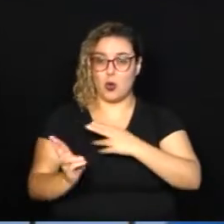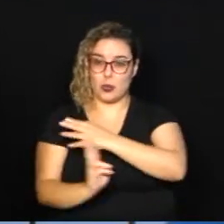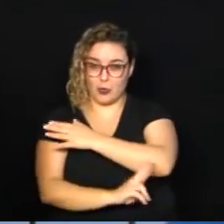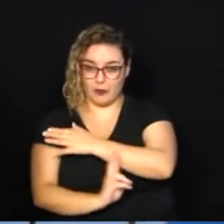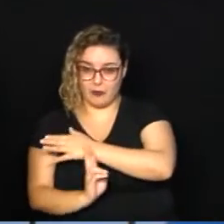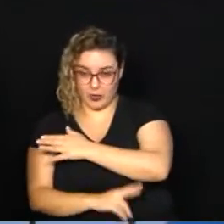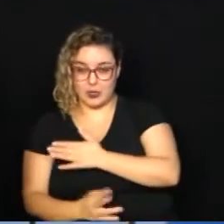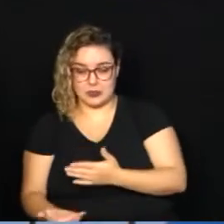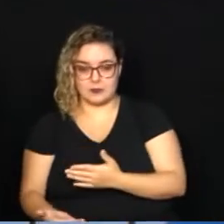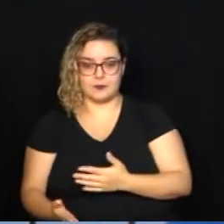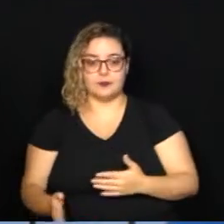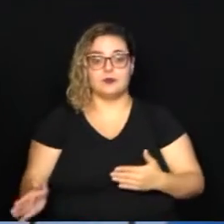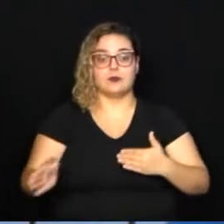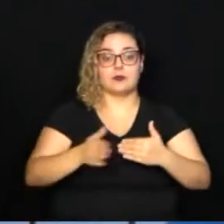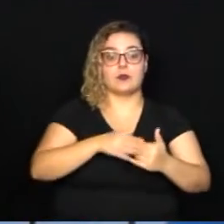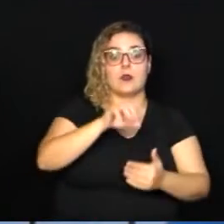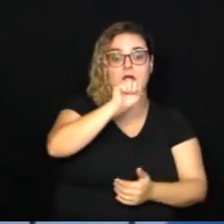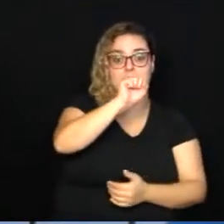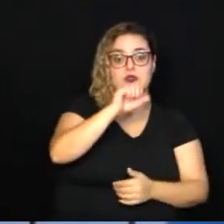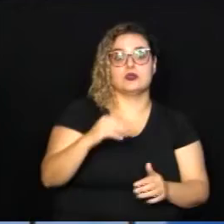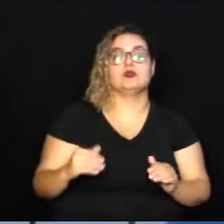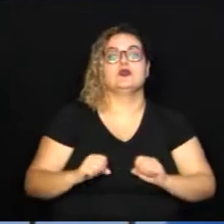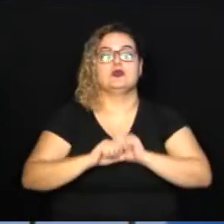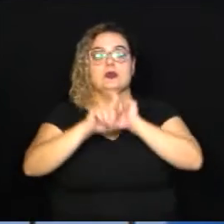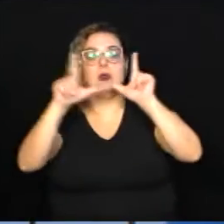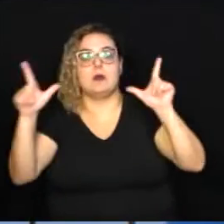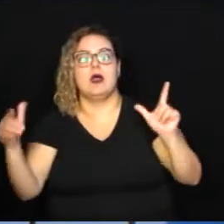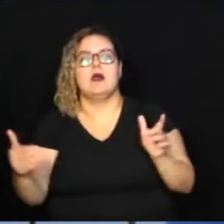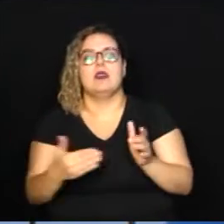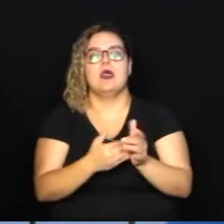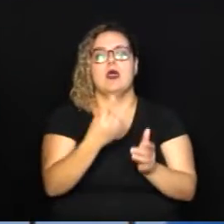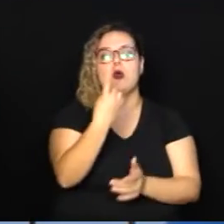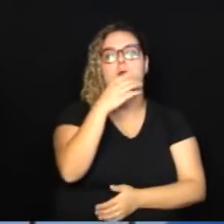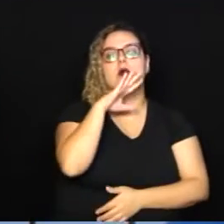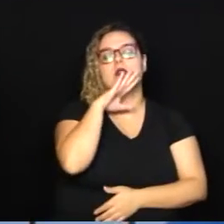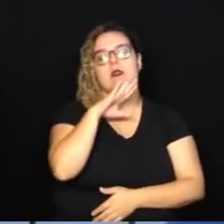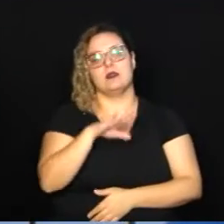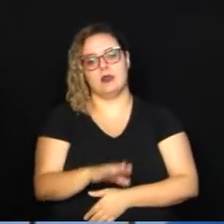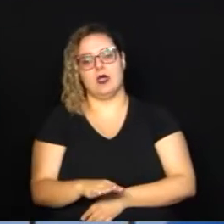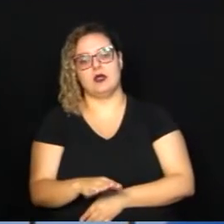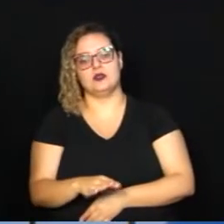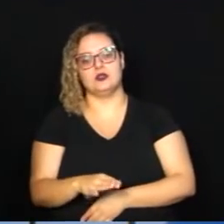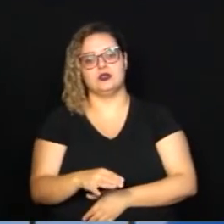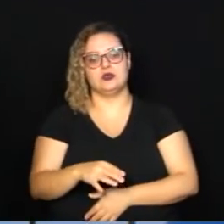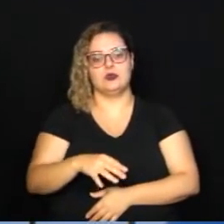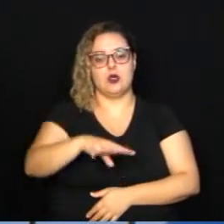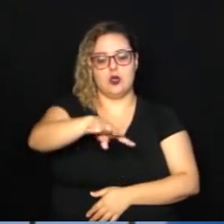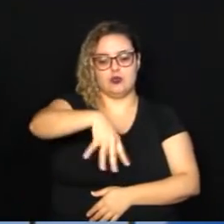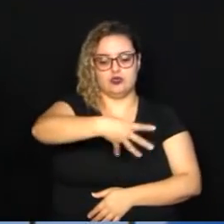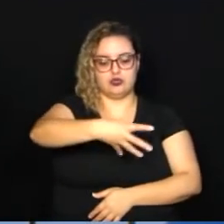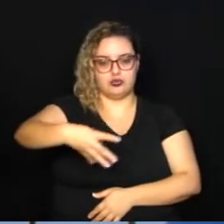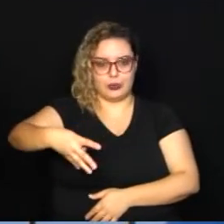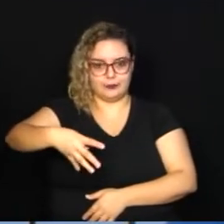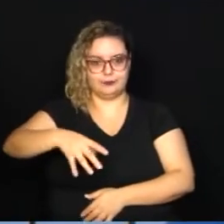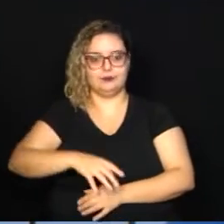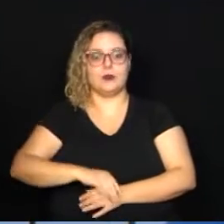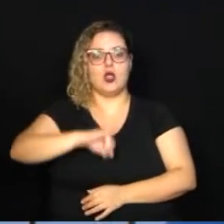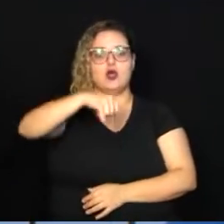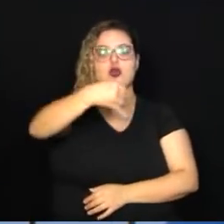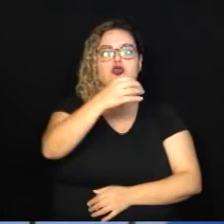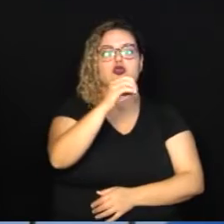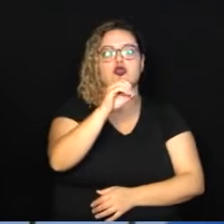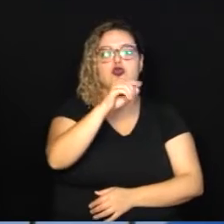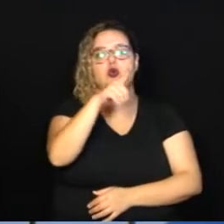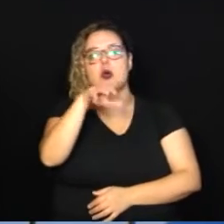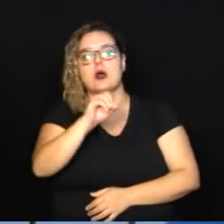o fechamento vai ser das 8 da manhã à 1 da tarde, no cruzamento com a Avenida João Jorge,